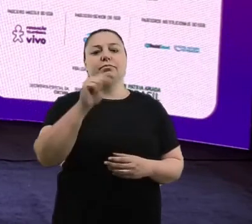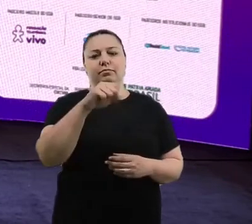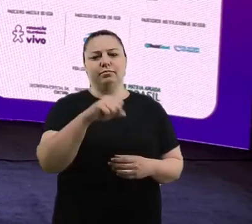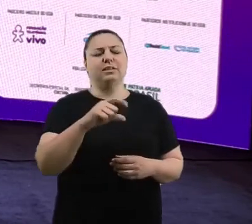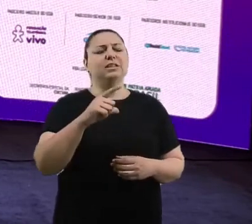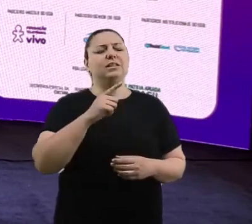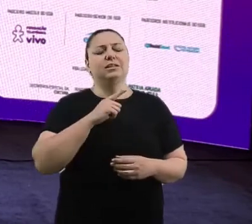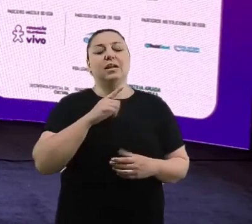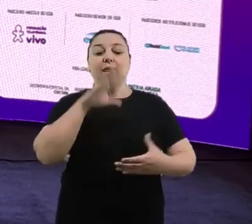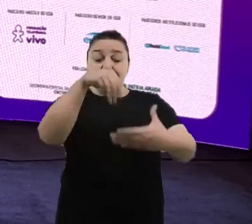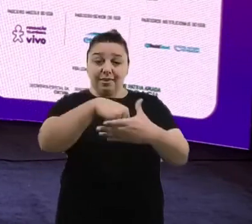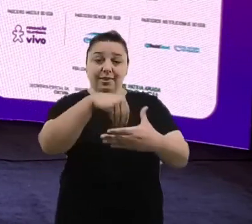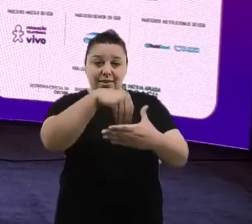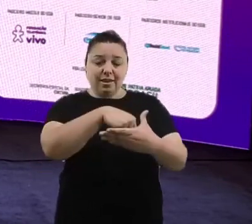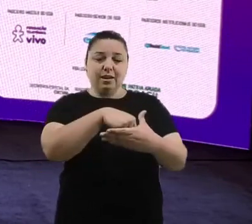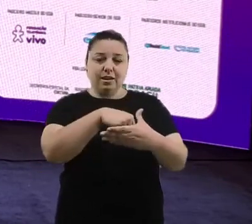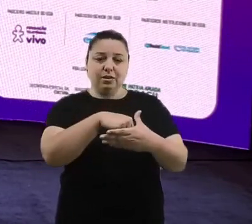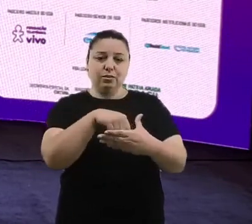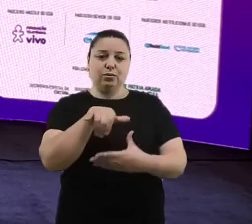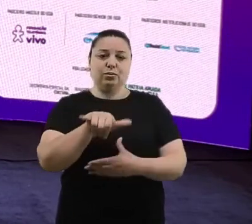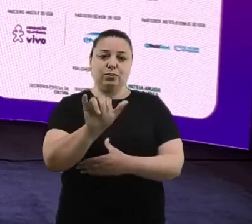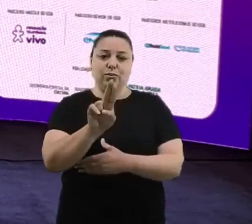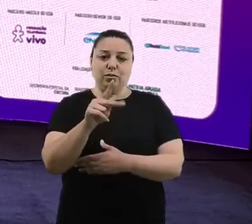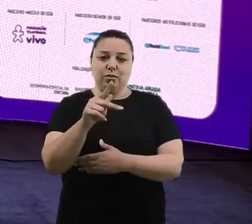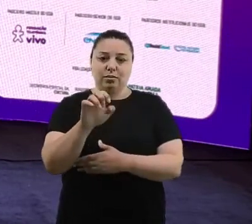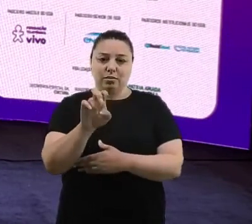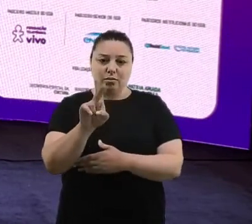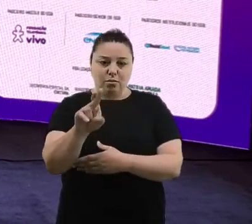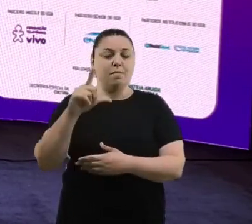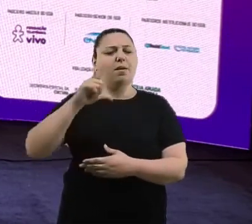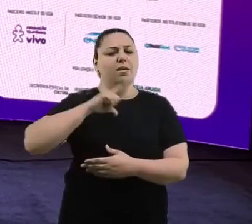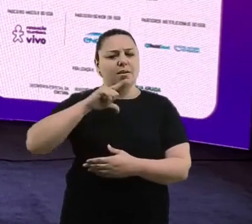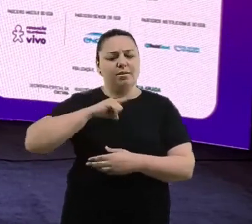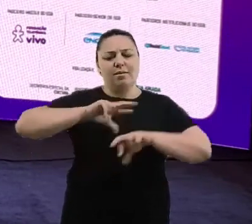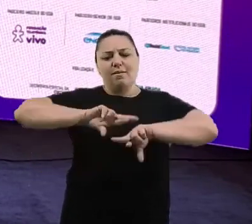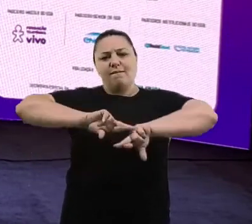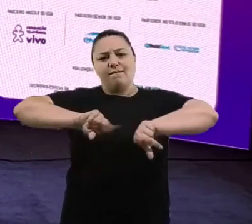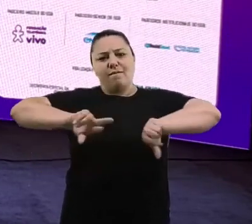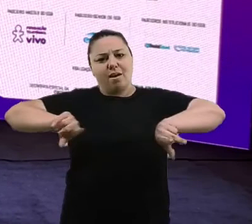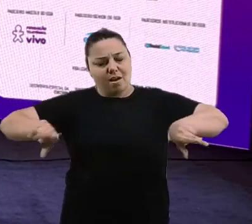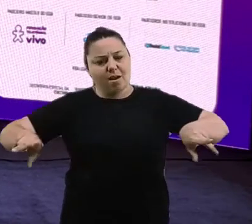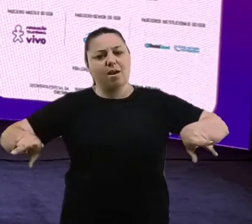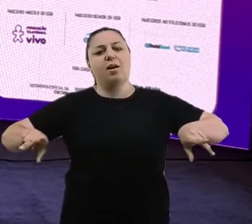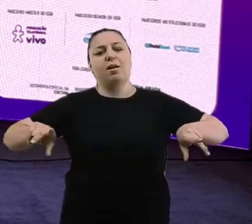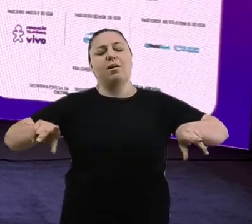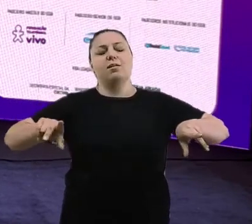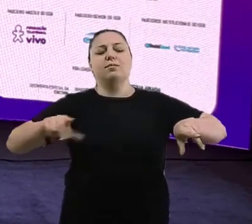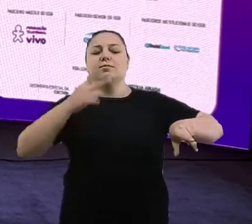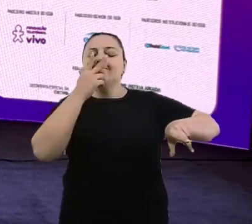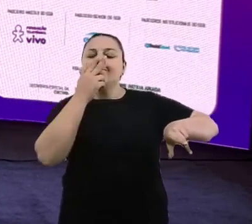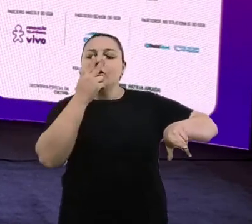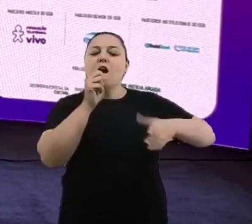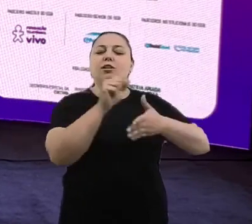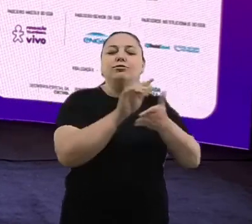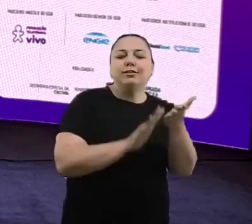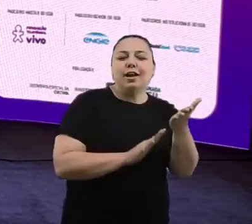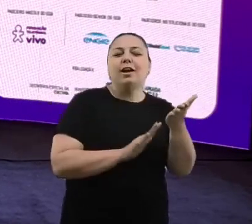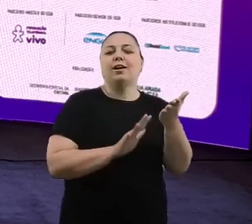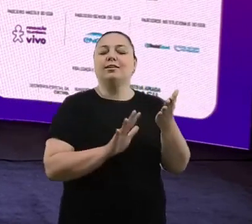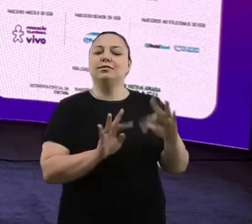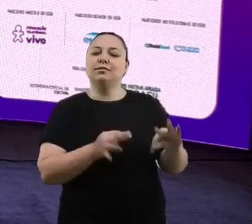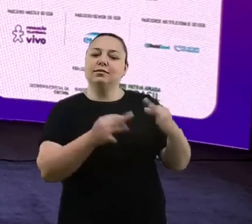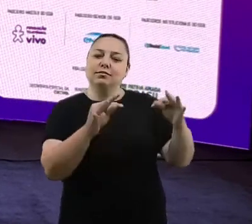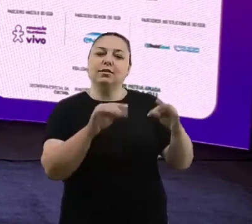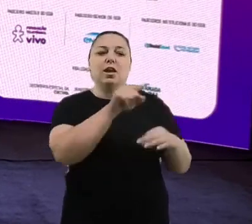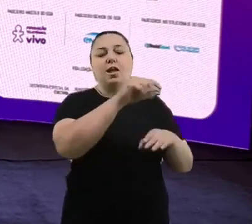exercícios psicológicos e que o Yooper vai sugerir de acordo com a situação, ou você pode